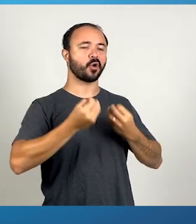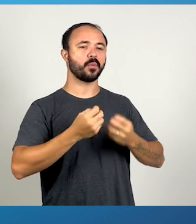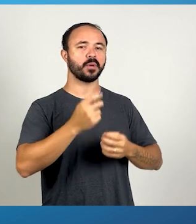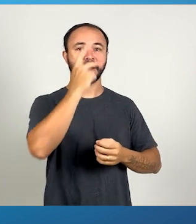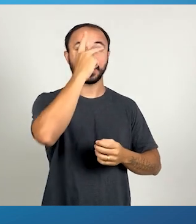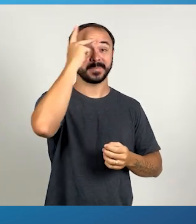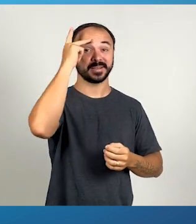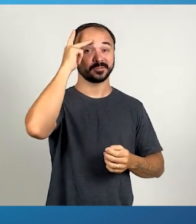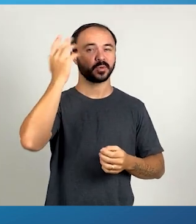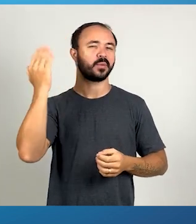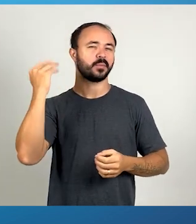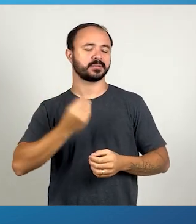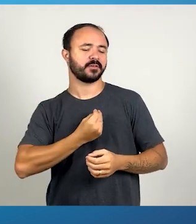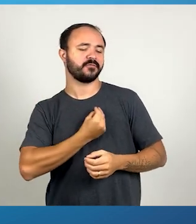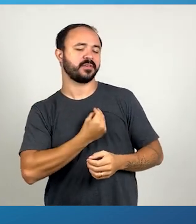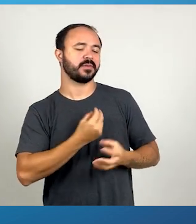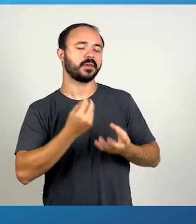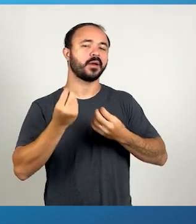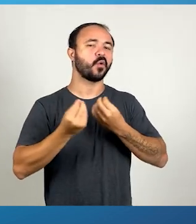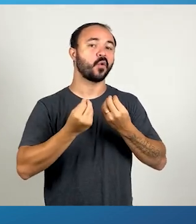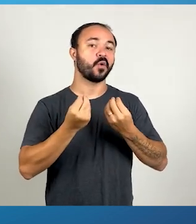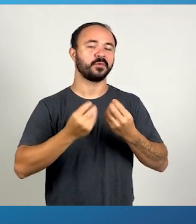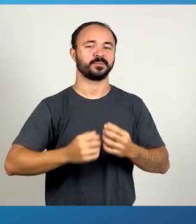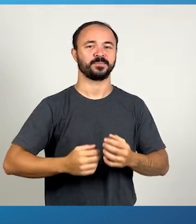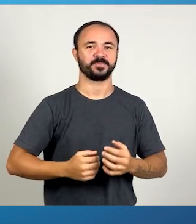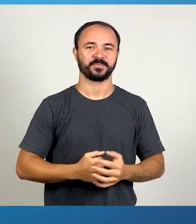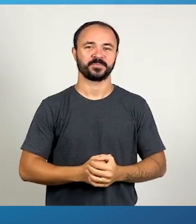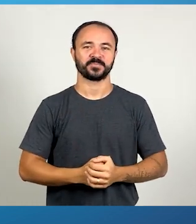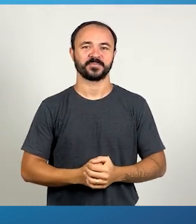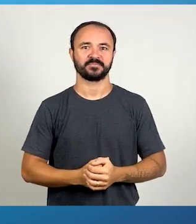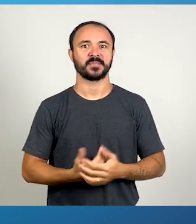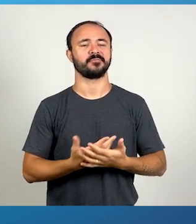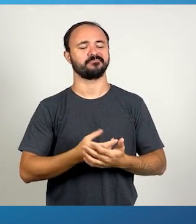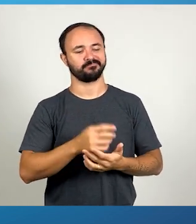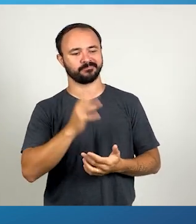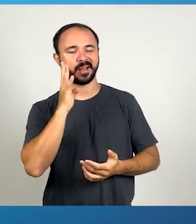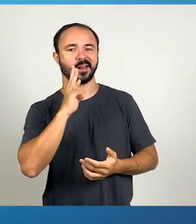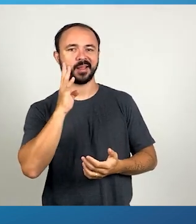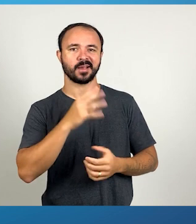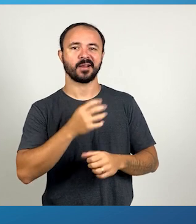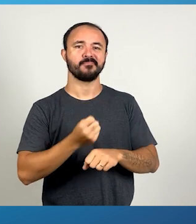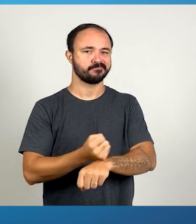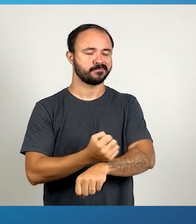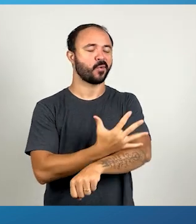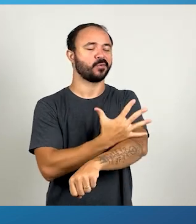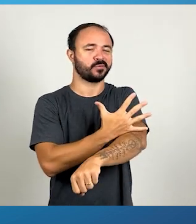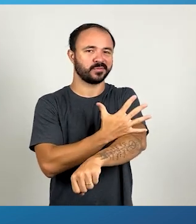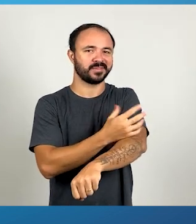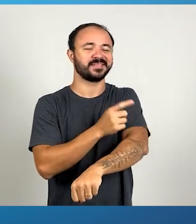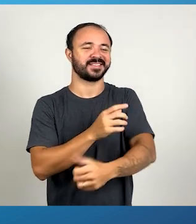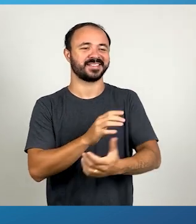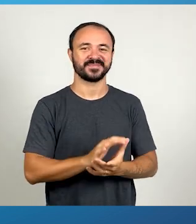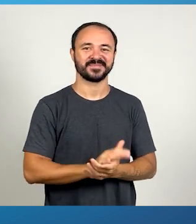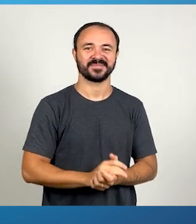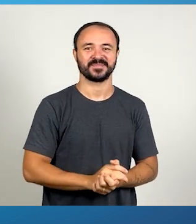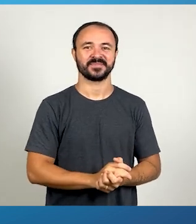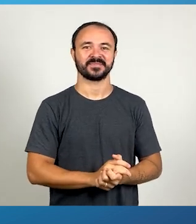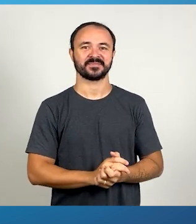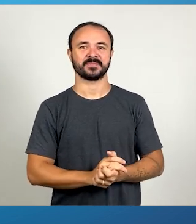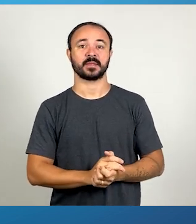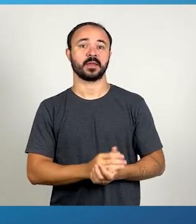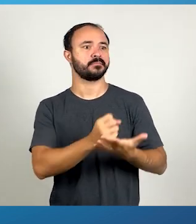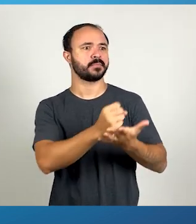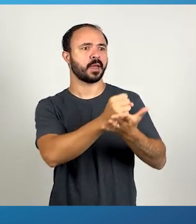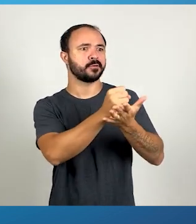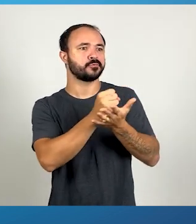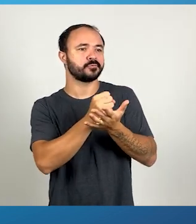construíram o mundo que temos hoje. É uma aventura emocionante que nos faz